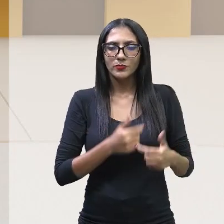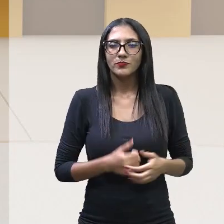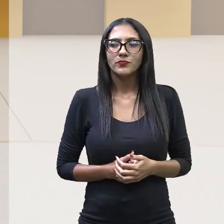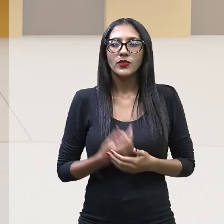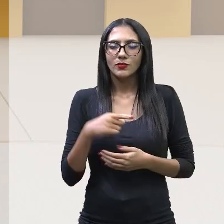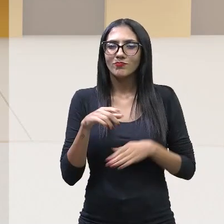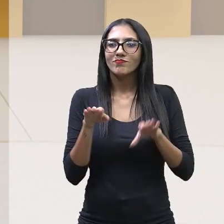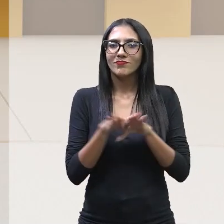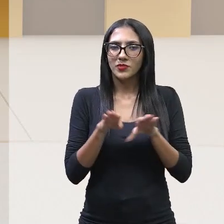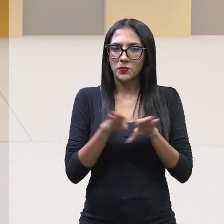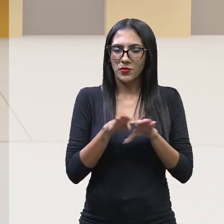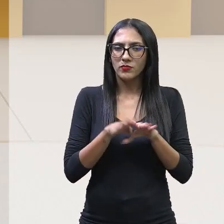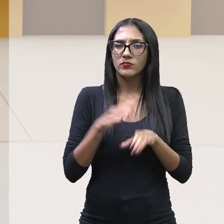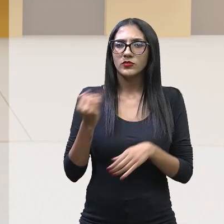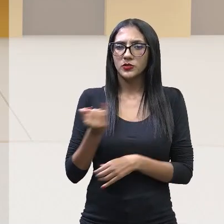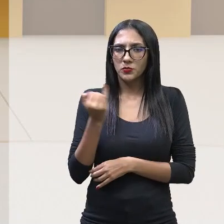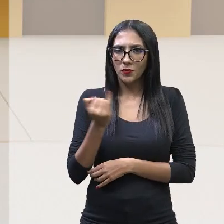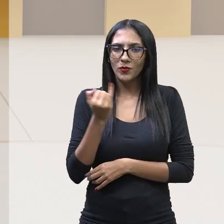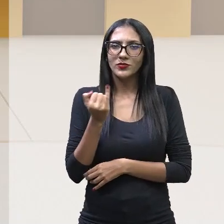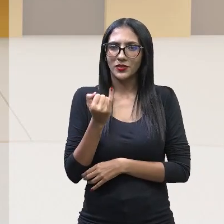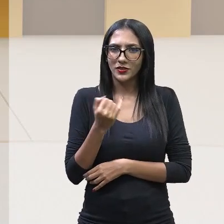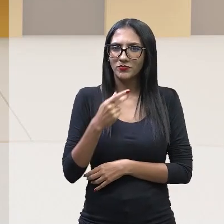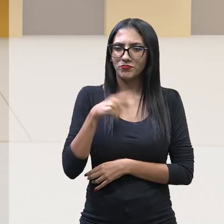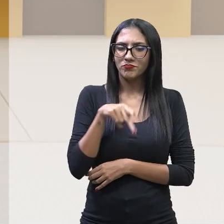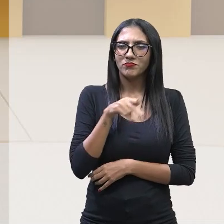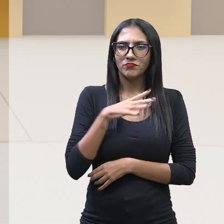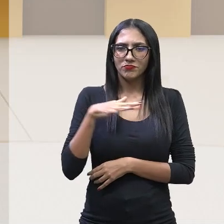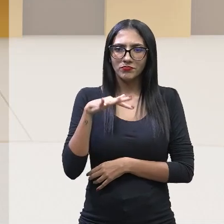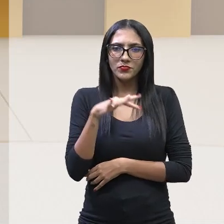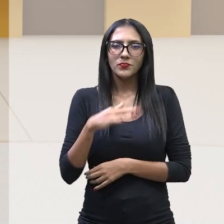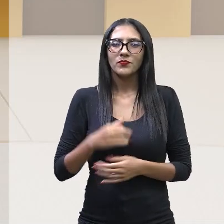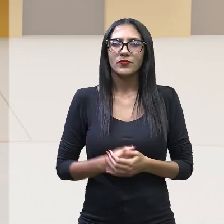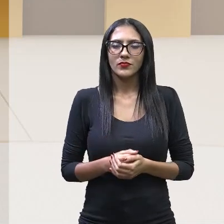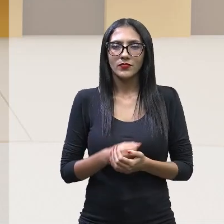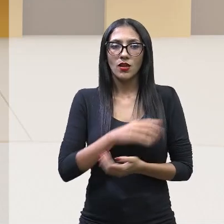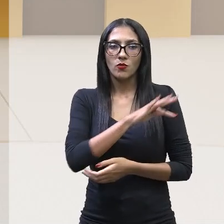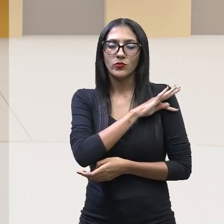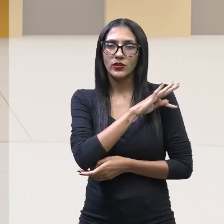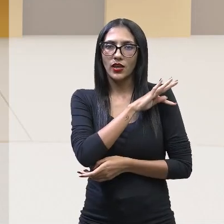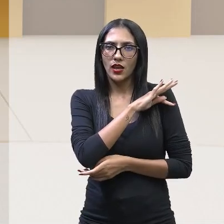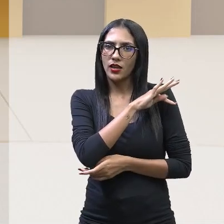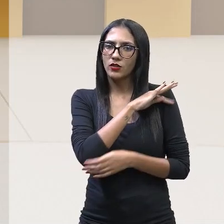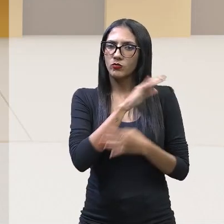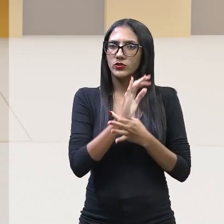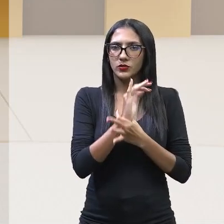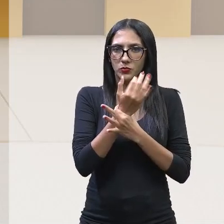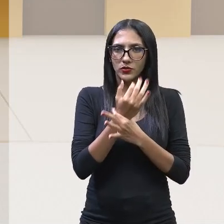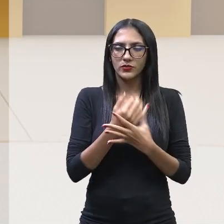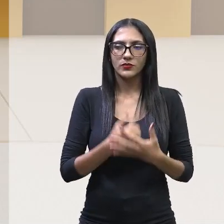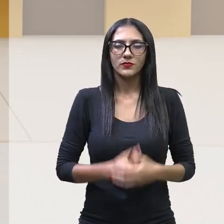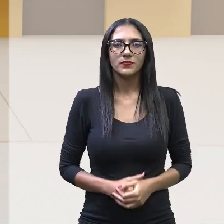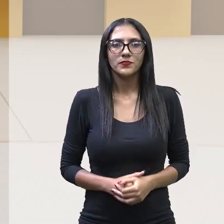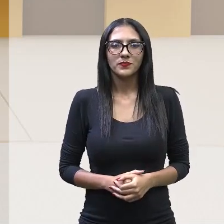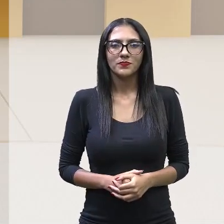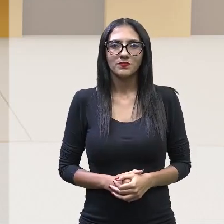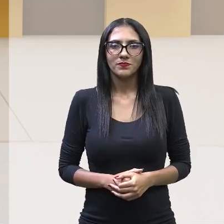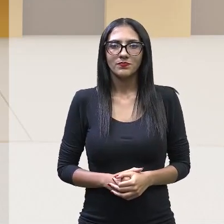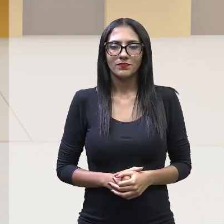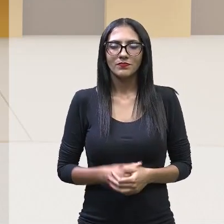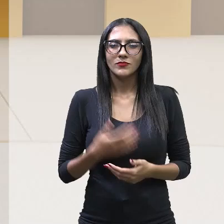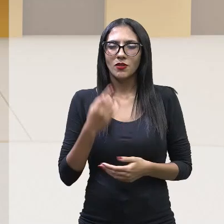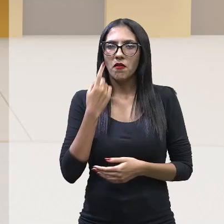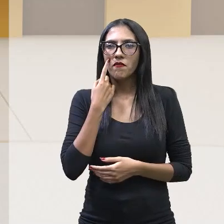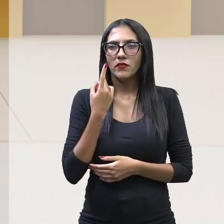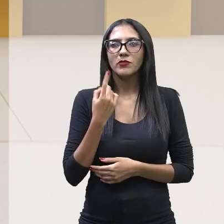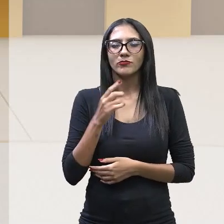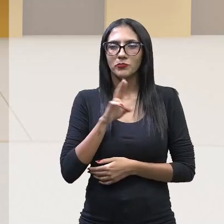é muito exercida na nossa região, né? O técnico de segurança do trabalho. E o nome já diz tudo, né?